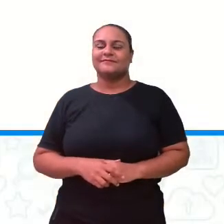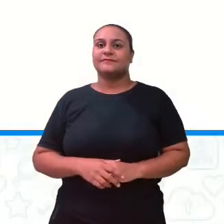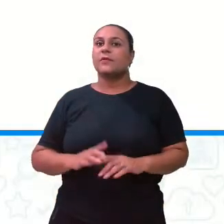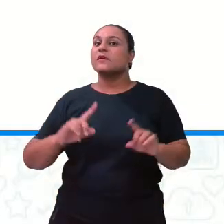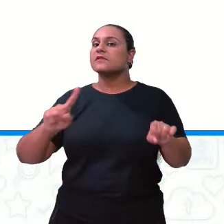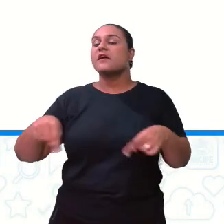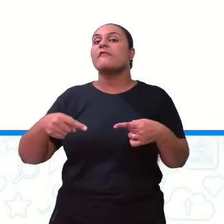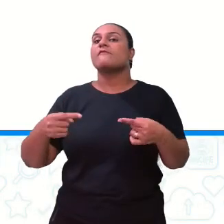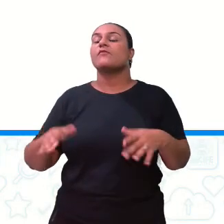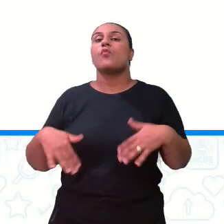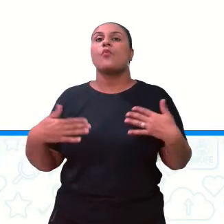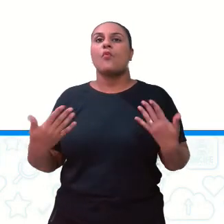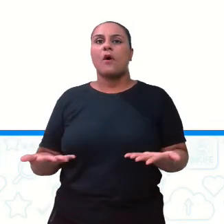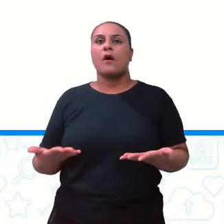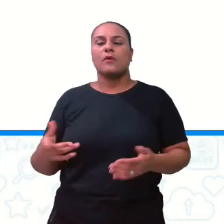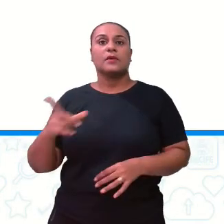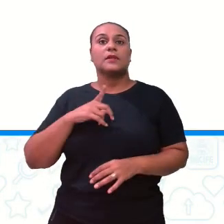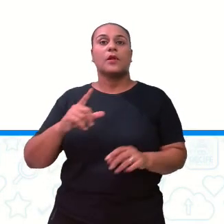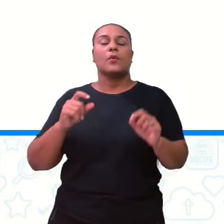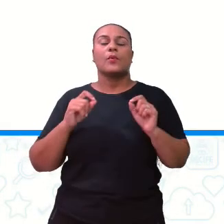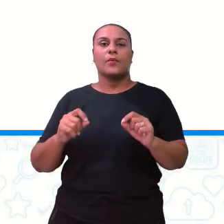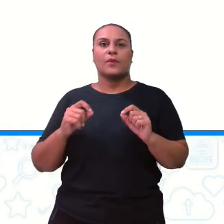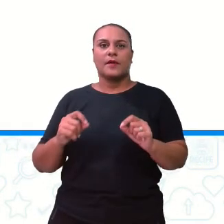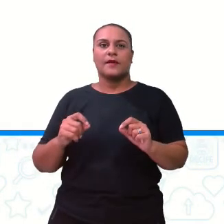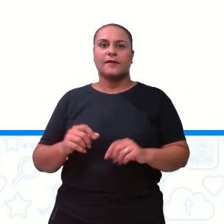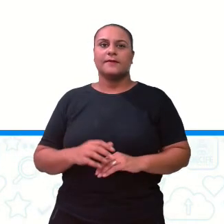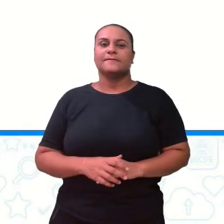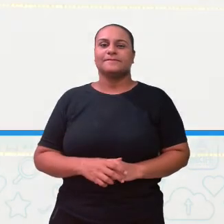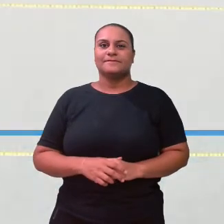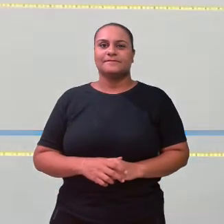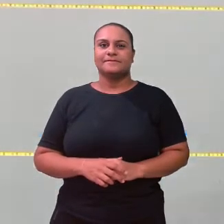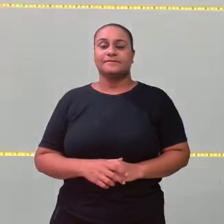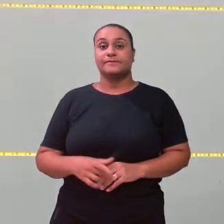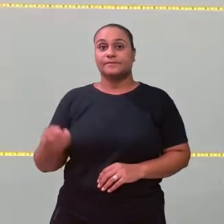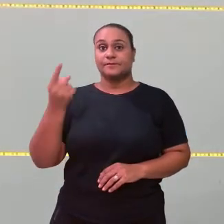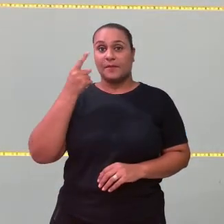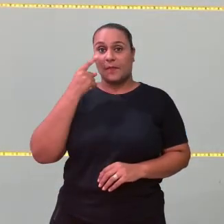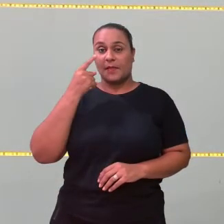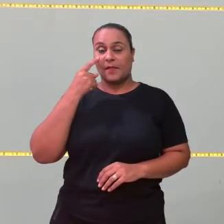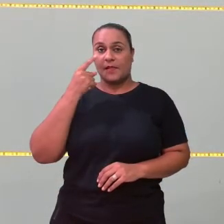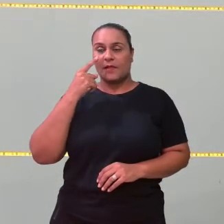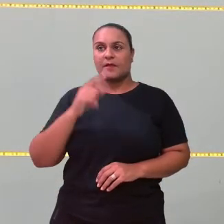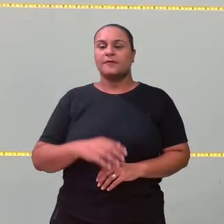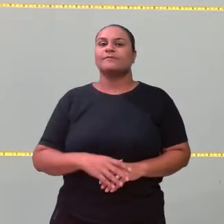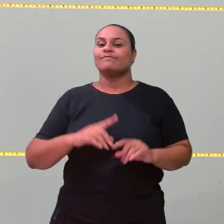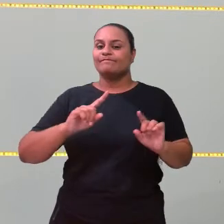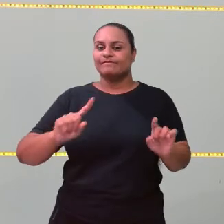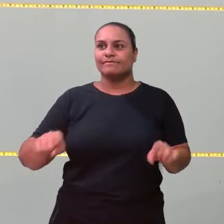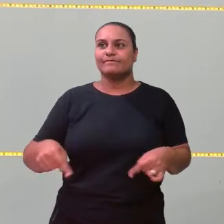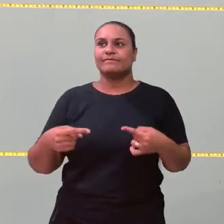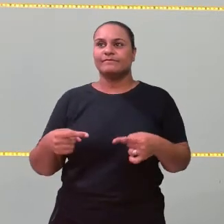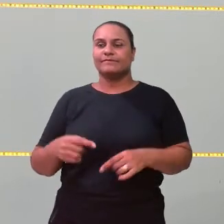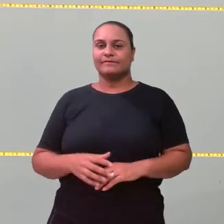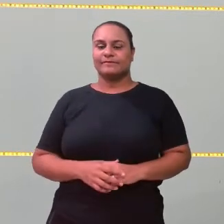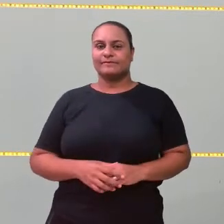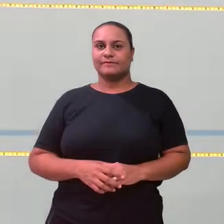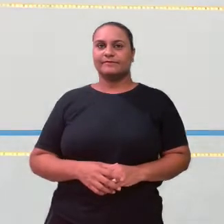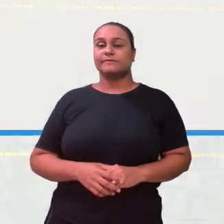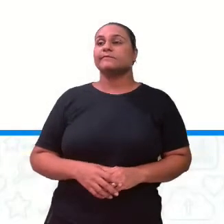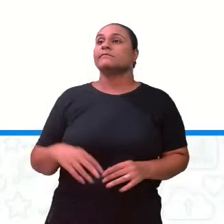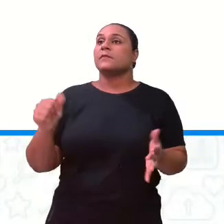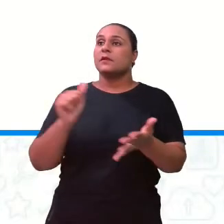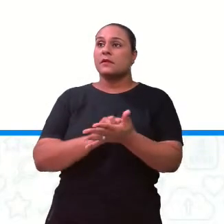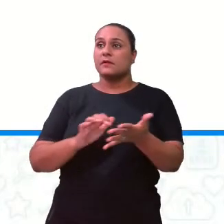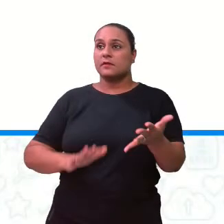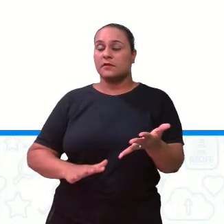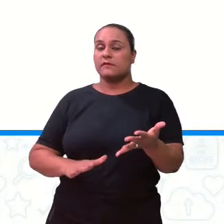ser o desafio? O que é que tem aqui para vocês agora? Observem aí o desafio. Na